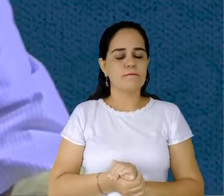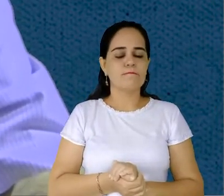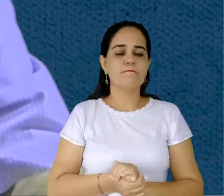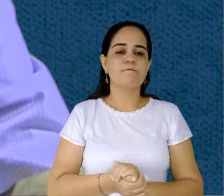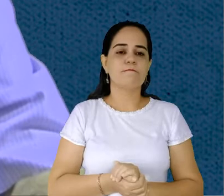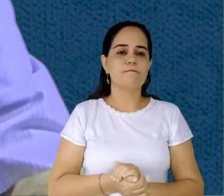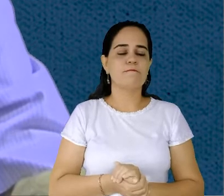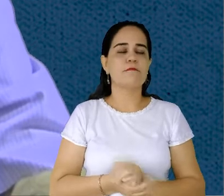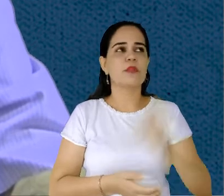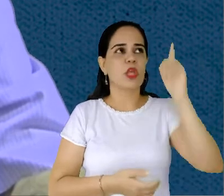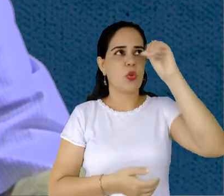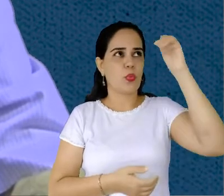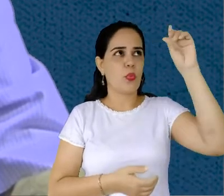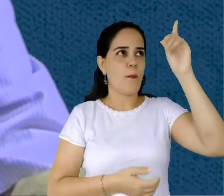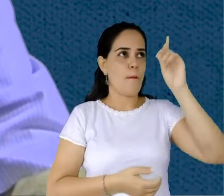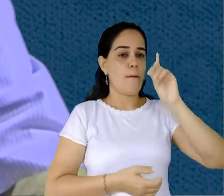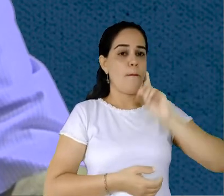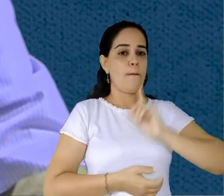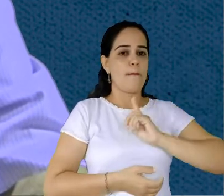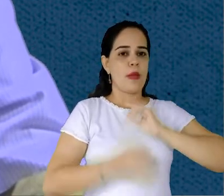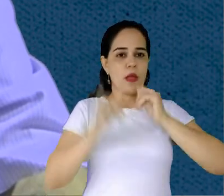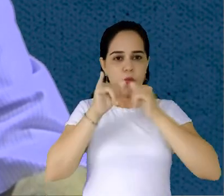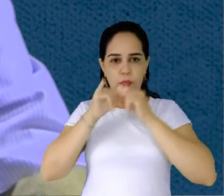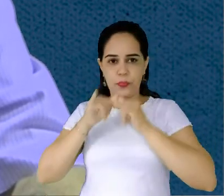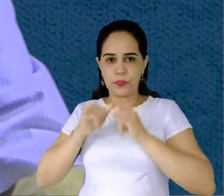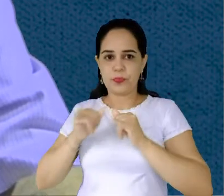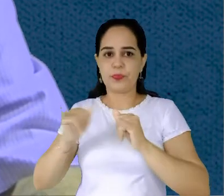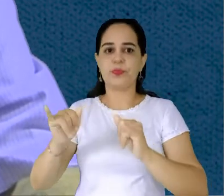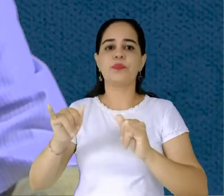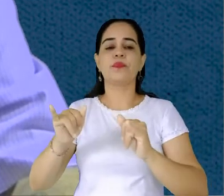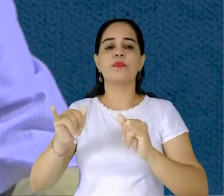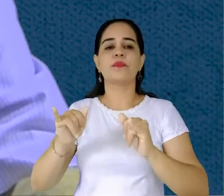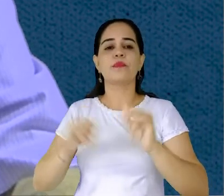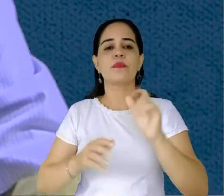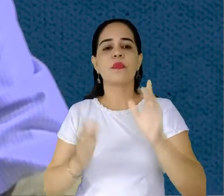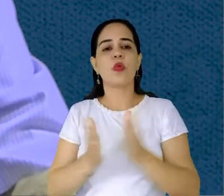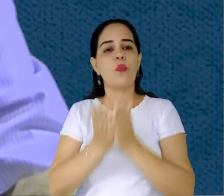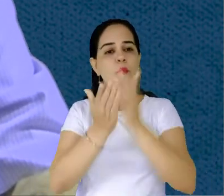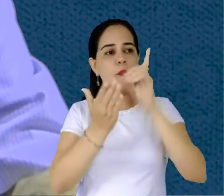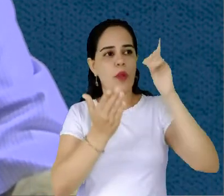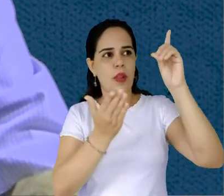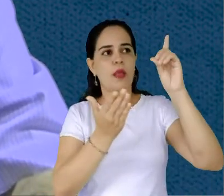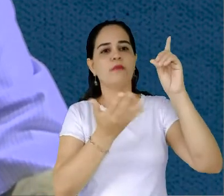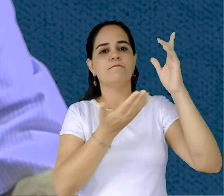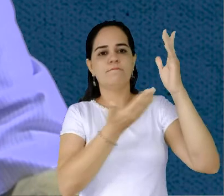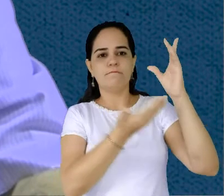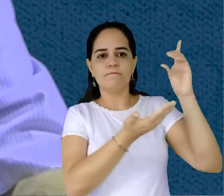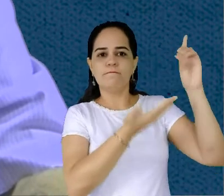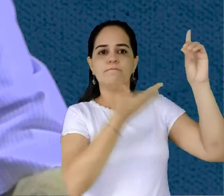É do Pai que me enviou, diz Jesus. A palavra é do Pai, não é minha.